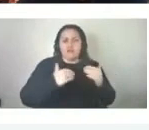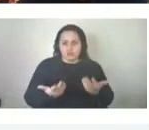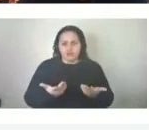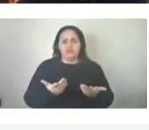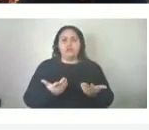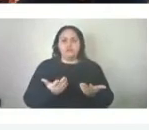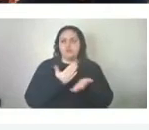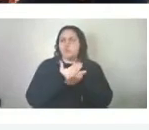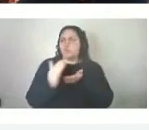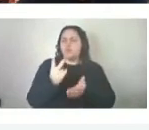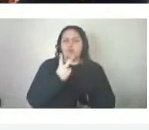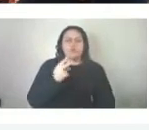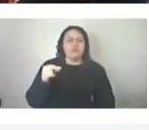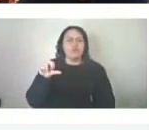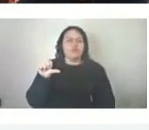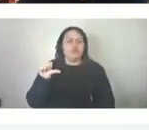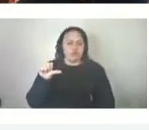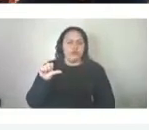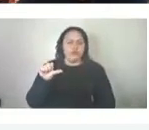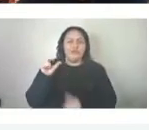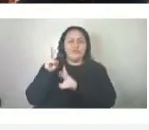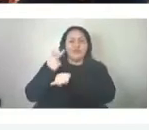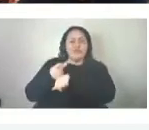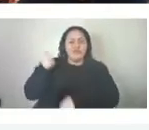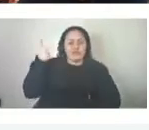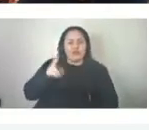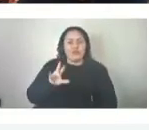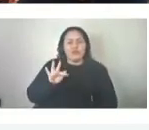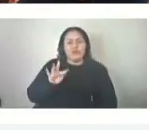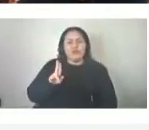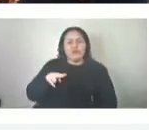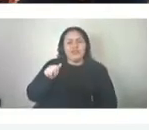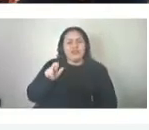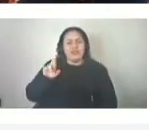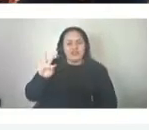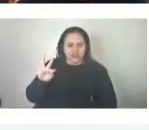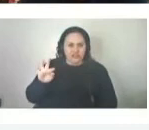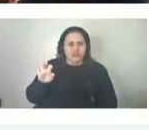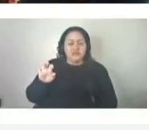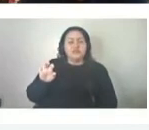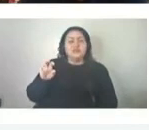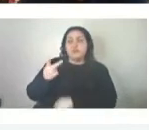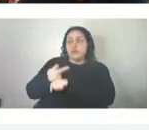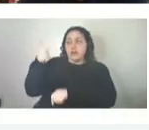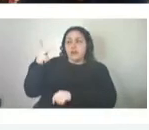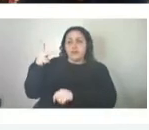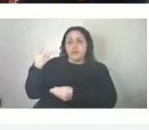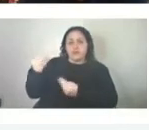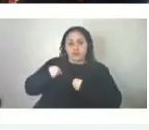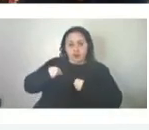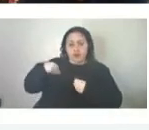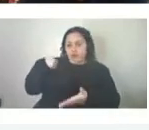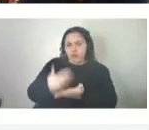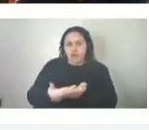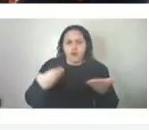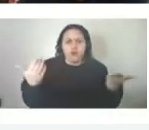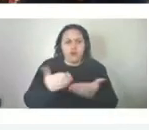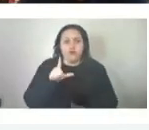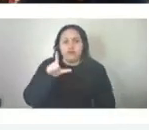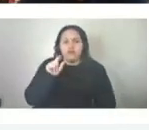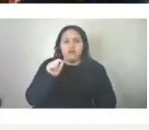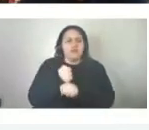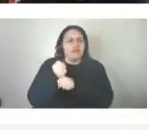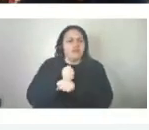de 2009, que foi quando eu ganhei esse prêmio da FUNARTE até hoje. Já fazem mais de 10 anos de reflexão. Isso foi fruto